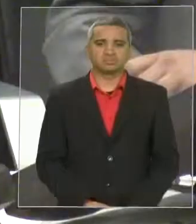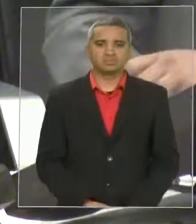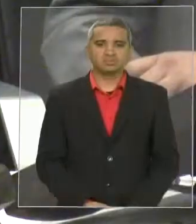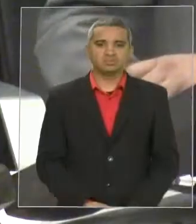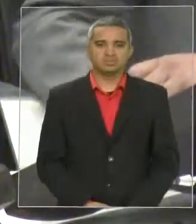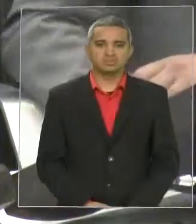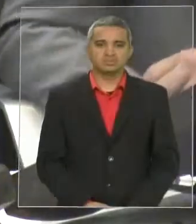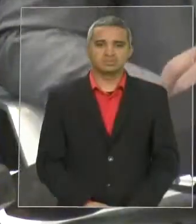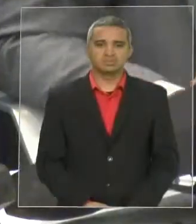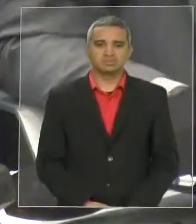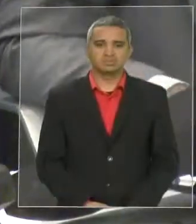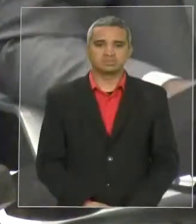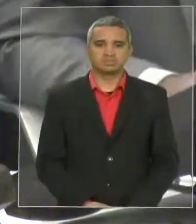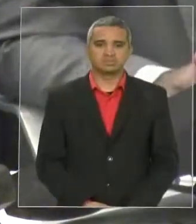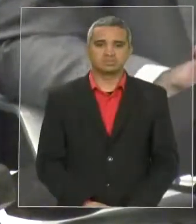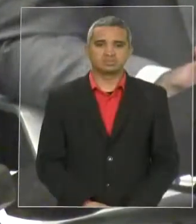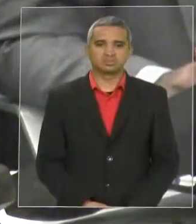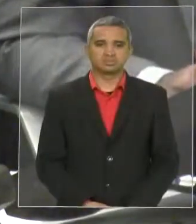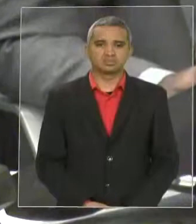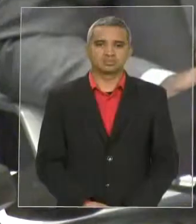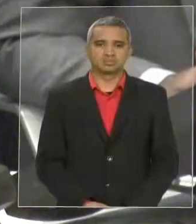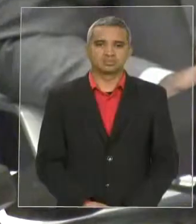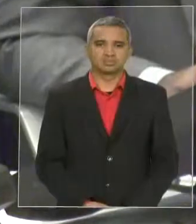alertá-los que tem um orador na tribuna.